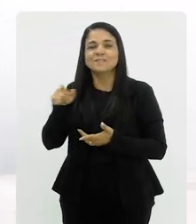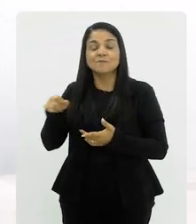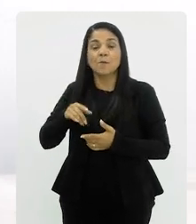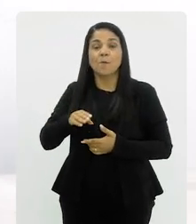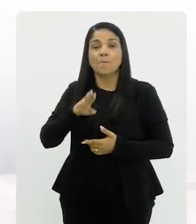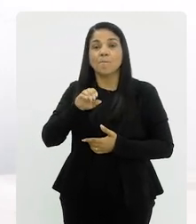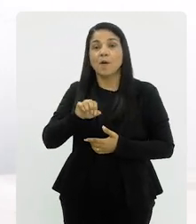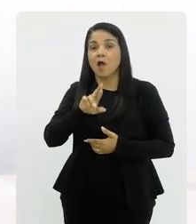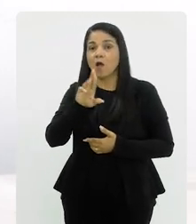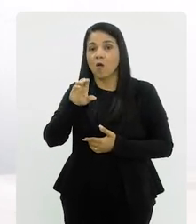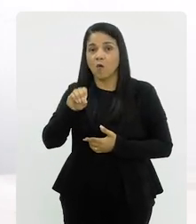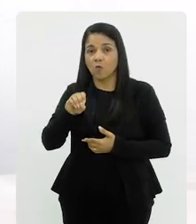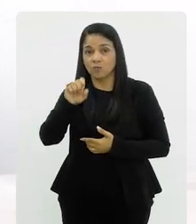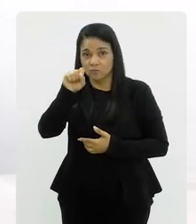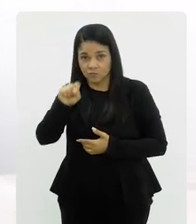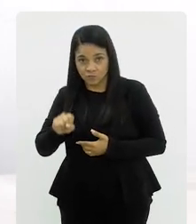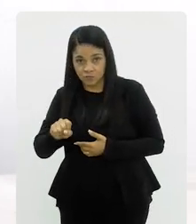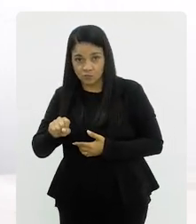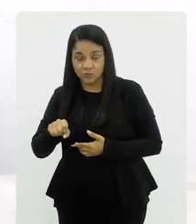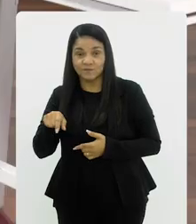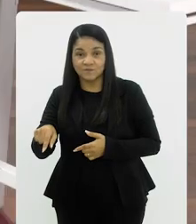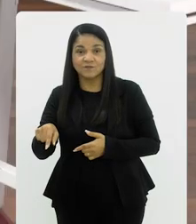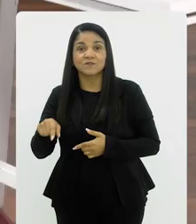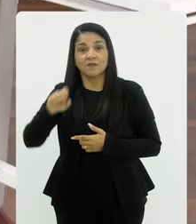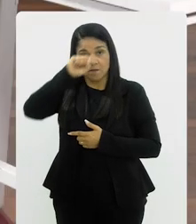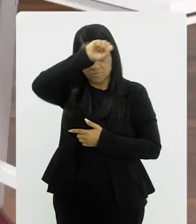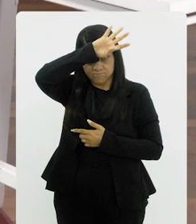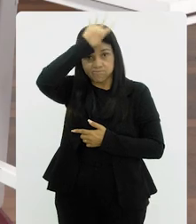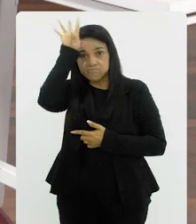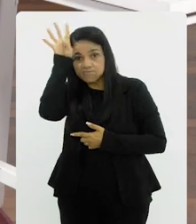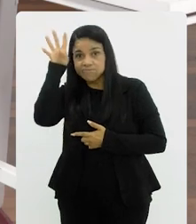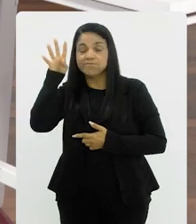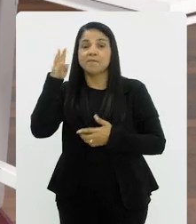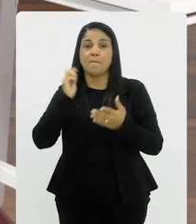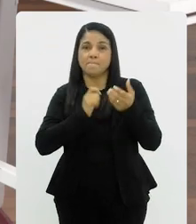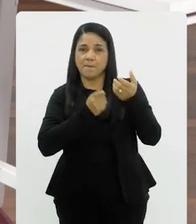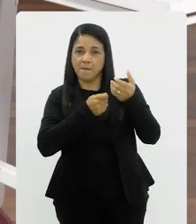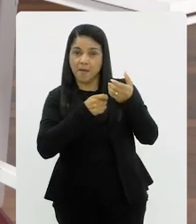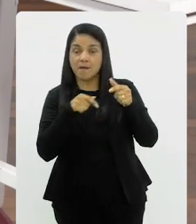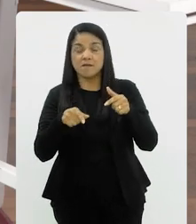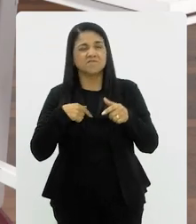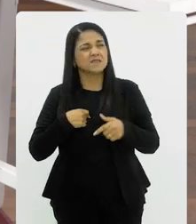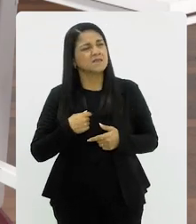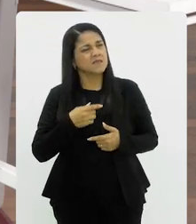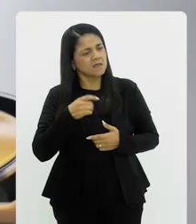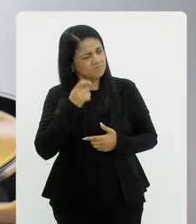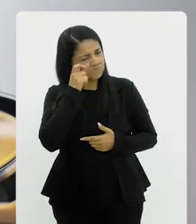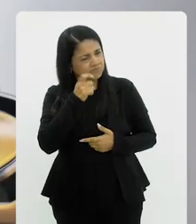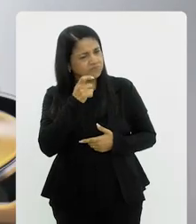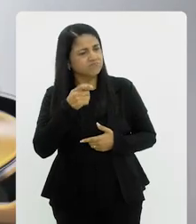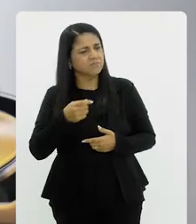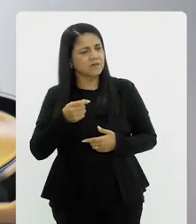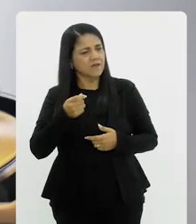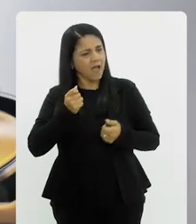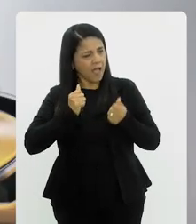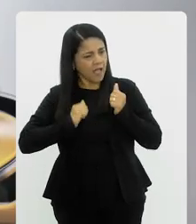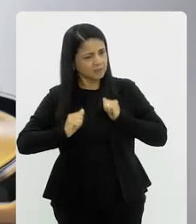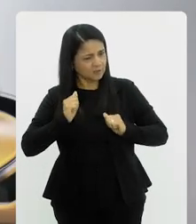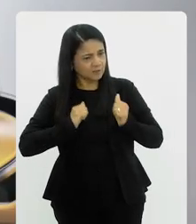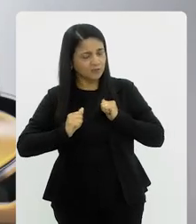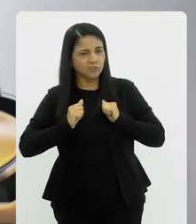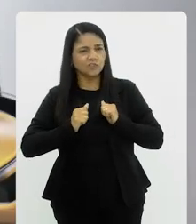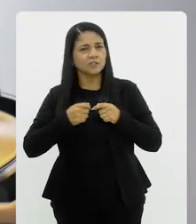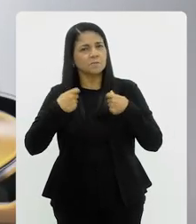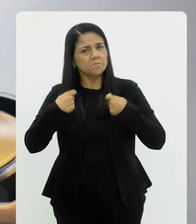acesso, que foi o Barroca Zona Sul. É interessante como um profissional de carnaval, principalmente os artistas, eles têm essa